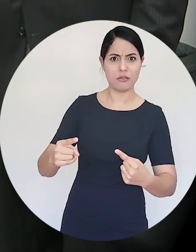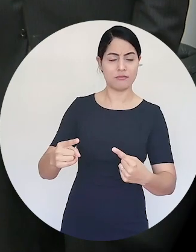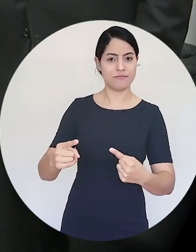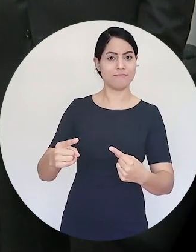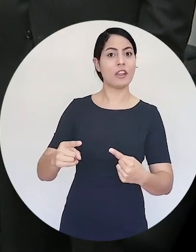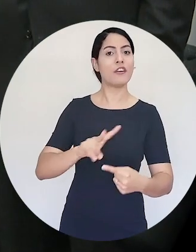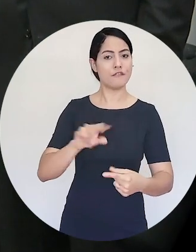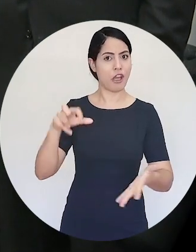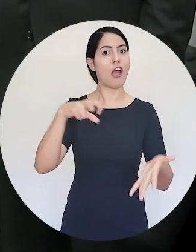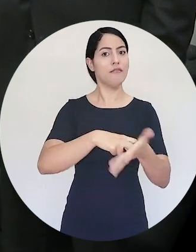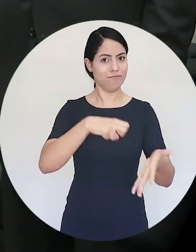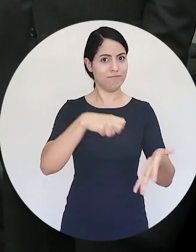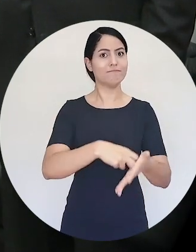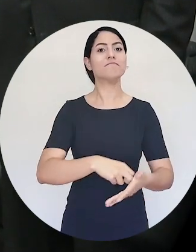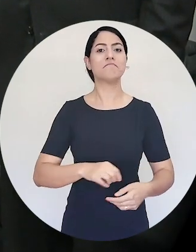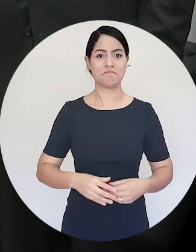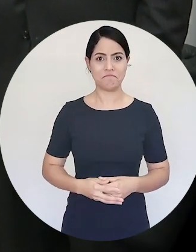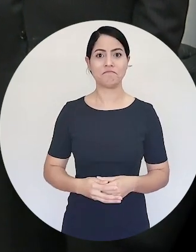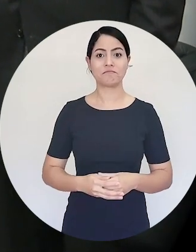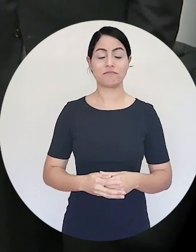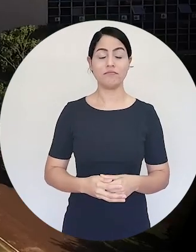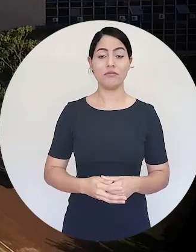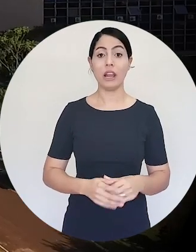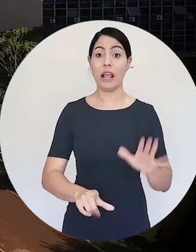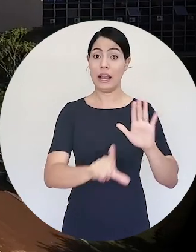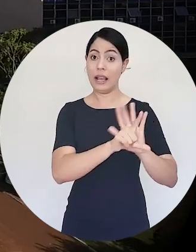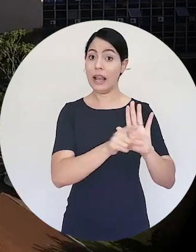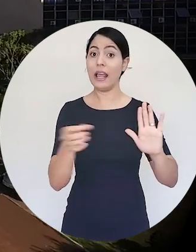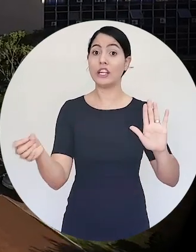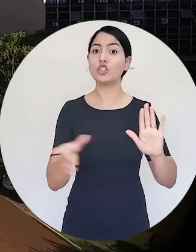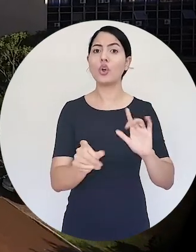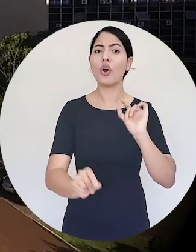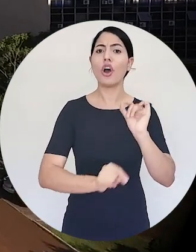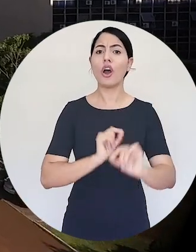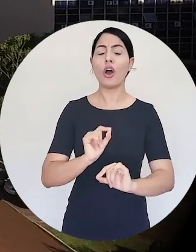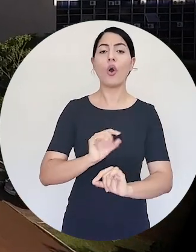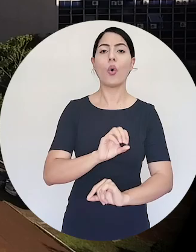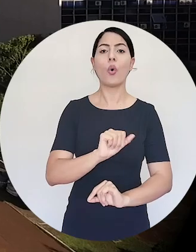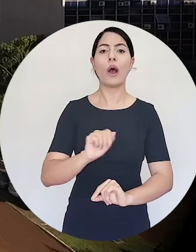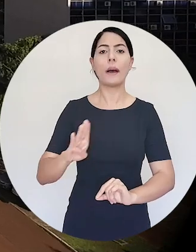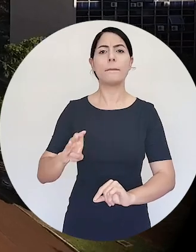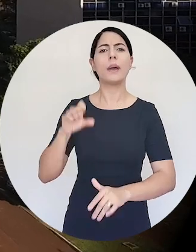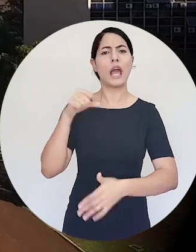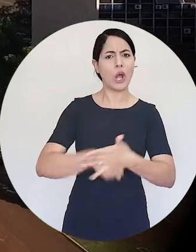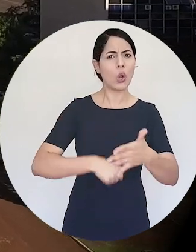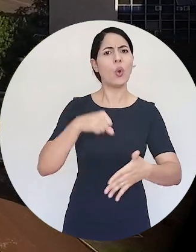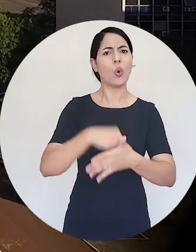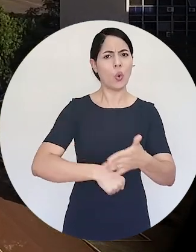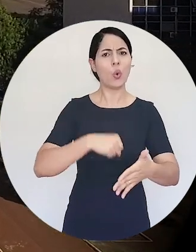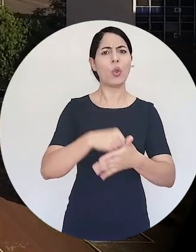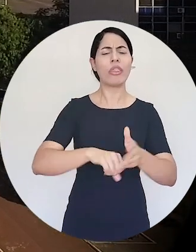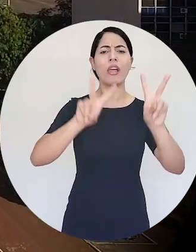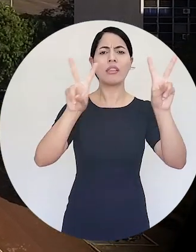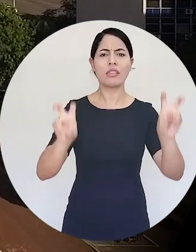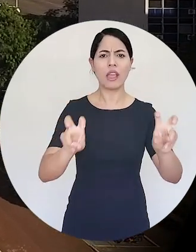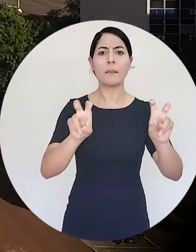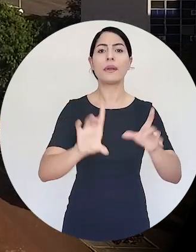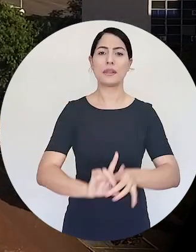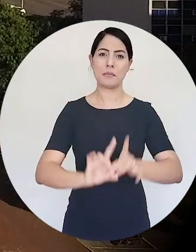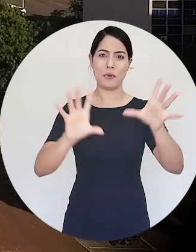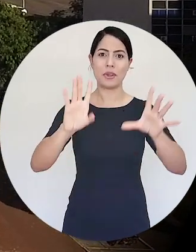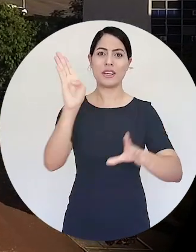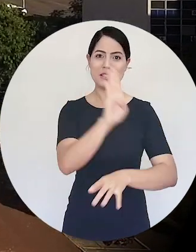profissional em defesa do cidadão serão punidos. A nova legislação faz parte da história de luta da Ordem dos Advogados do Brasil